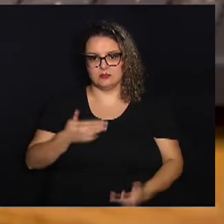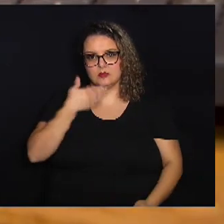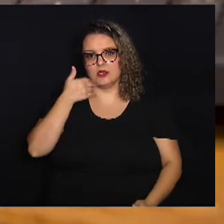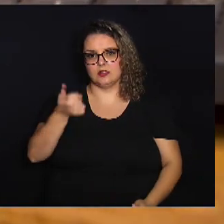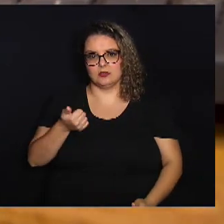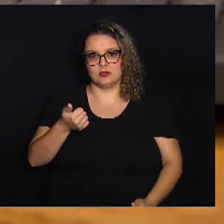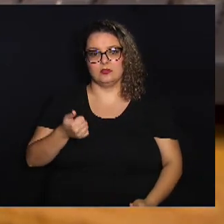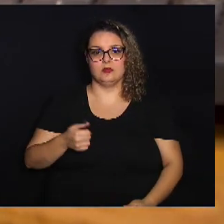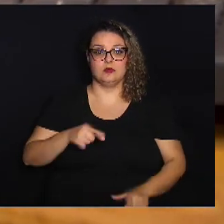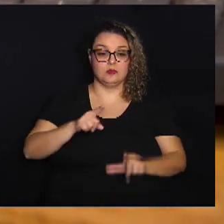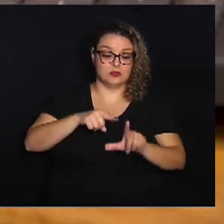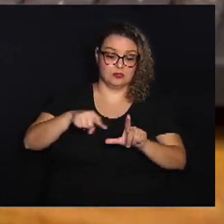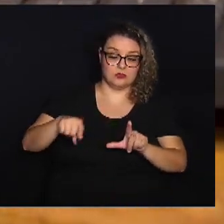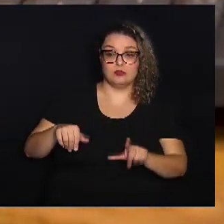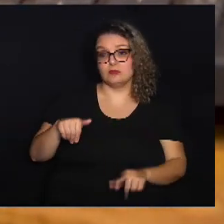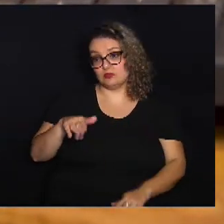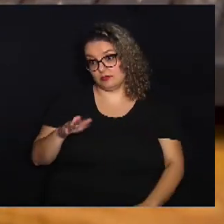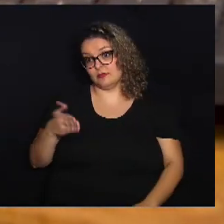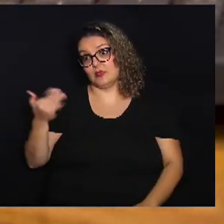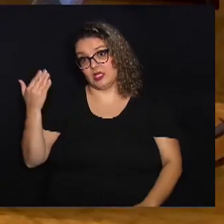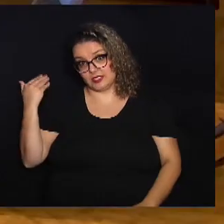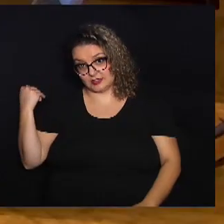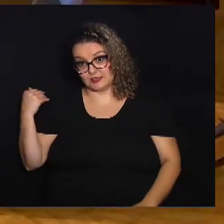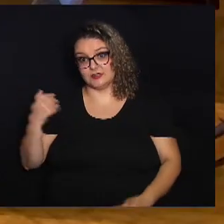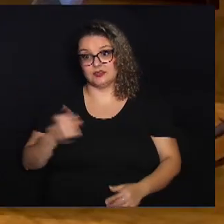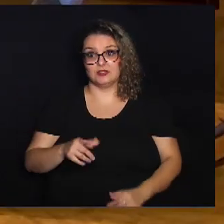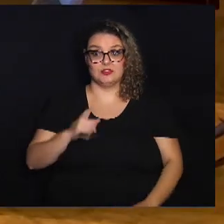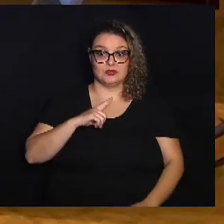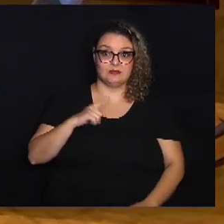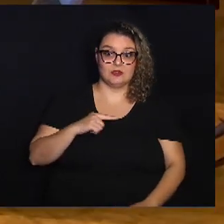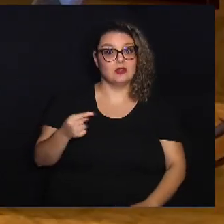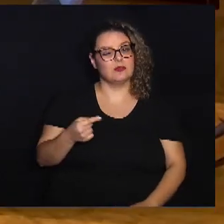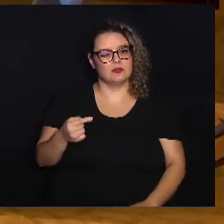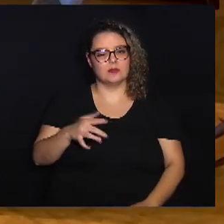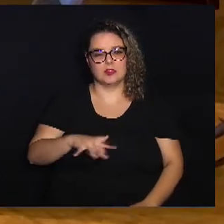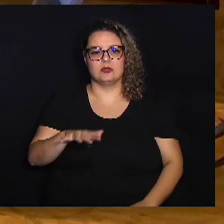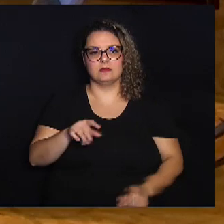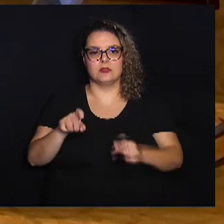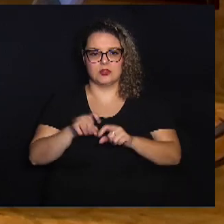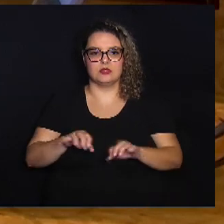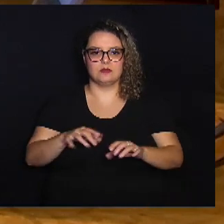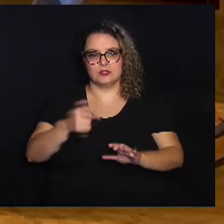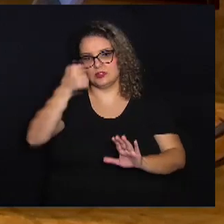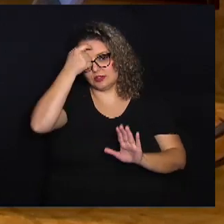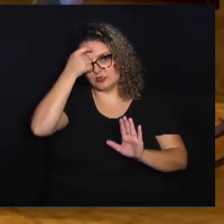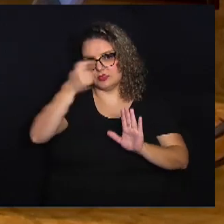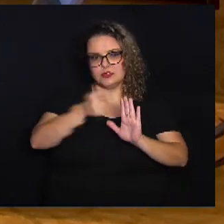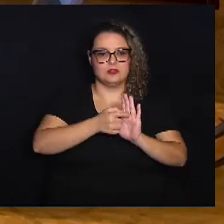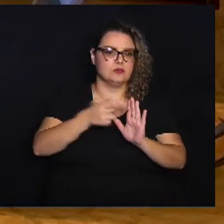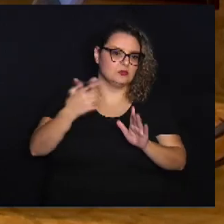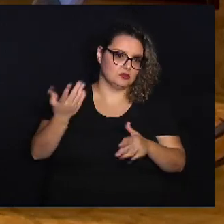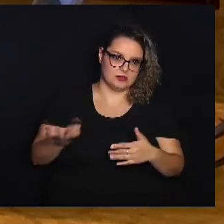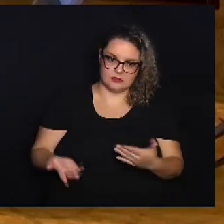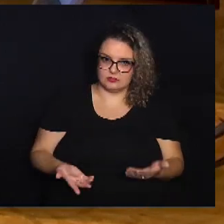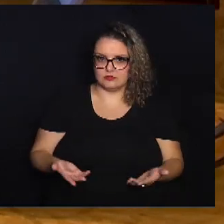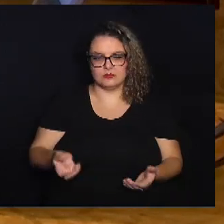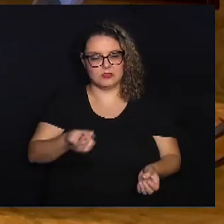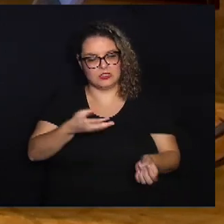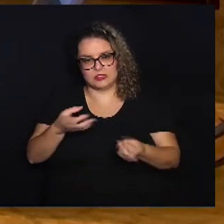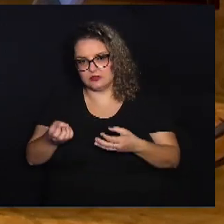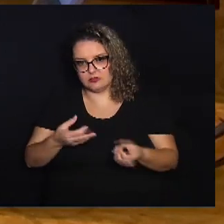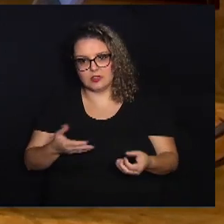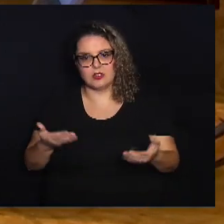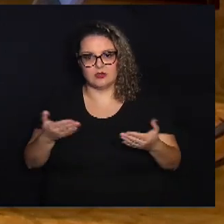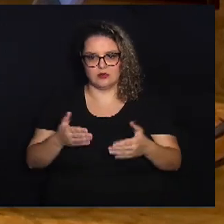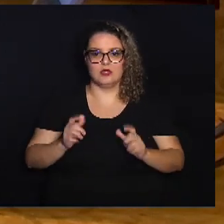os estatísticos mais antigos tiveram menos essa parte computacional de inteligência artificial e hoje já